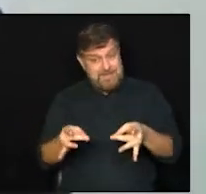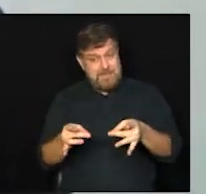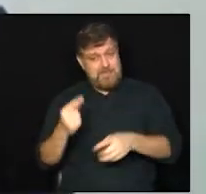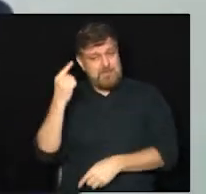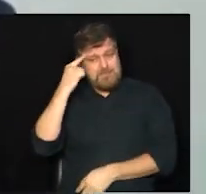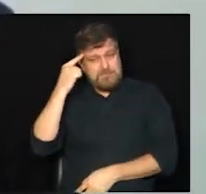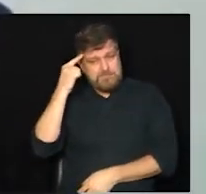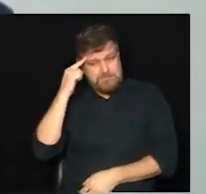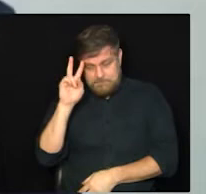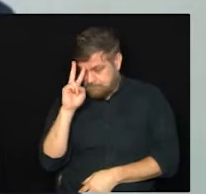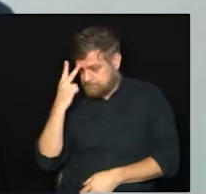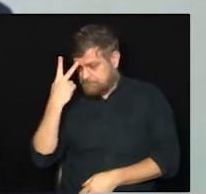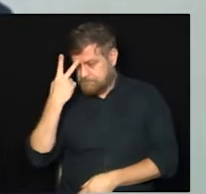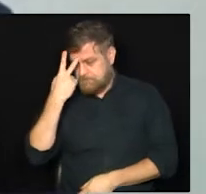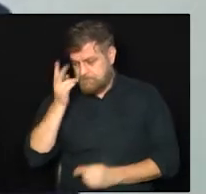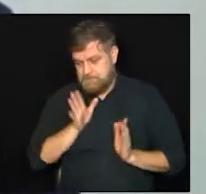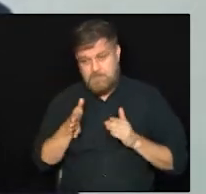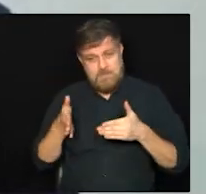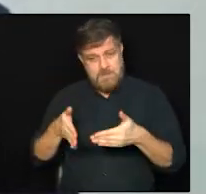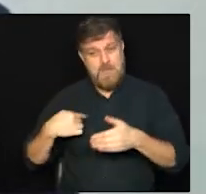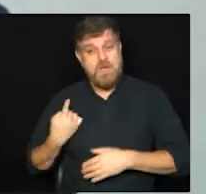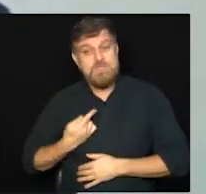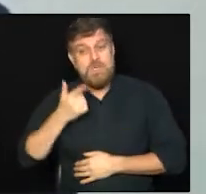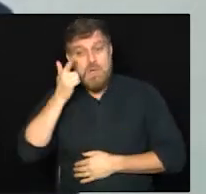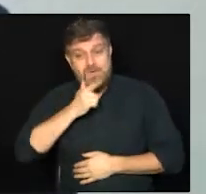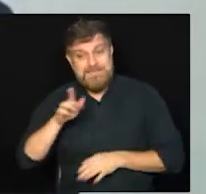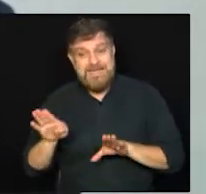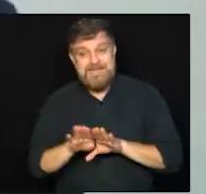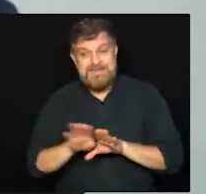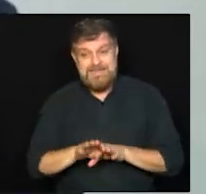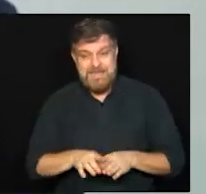do segmento sejam trabalhados para que a gente tenha um refis.